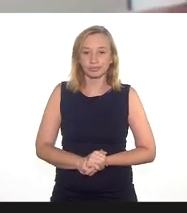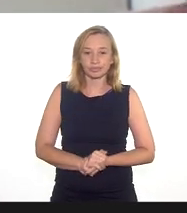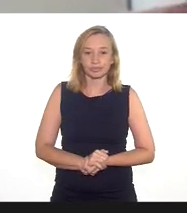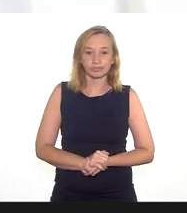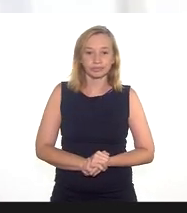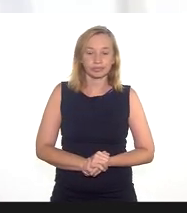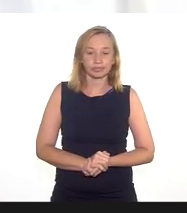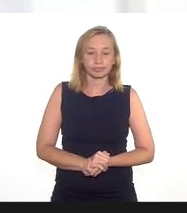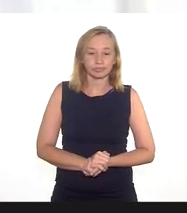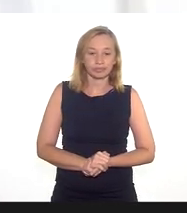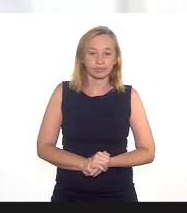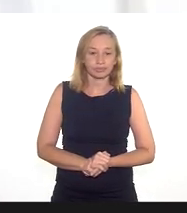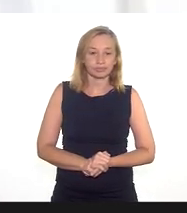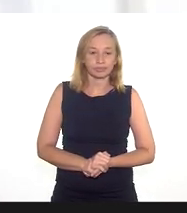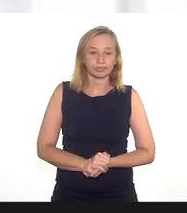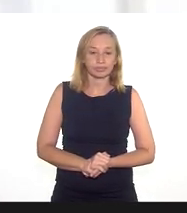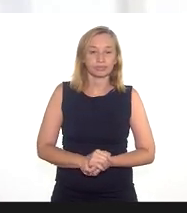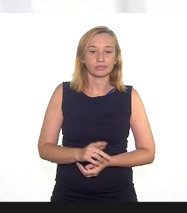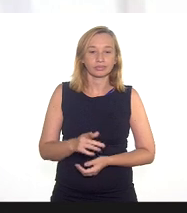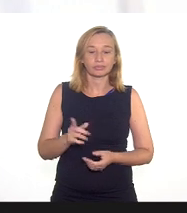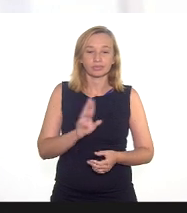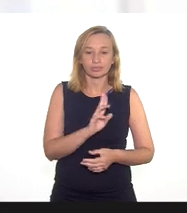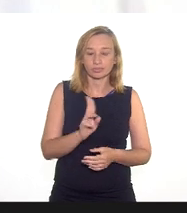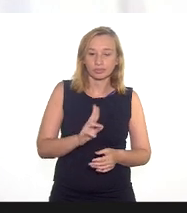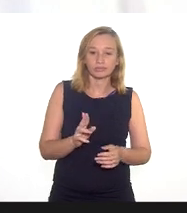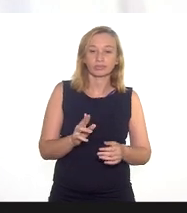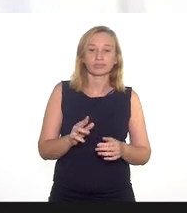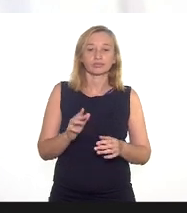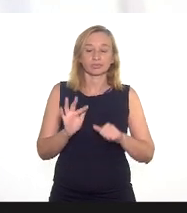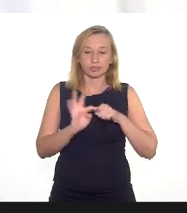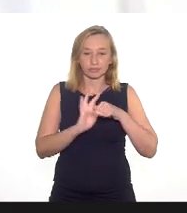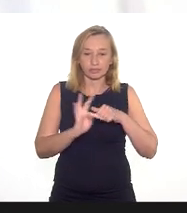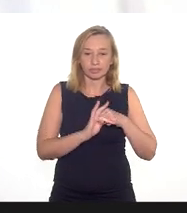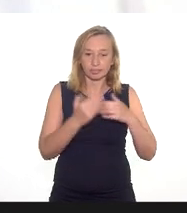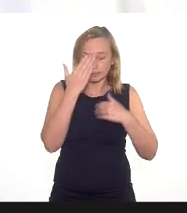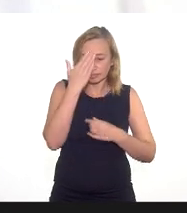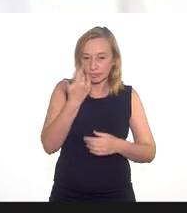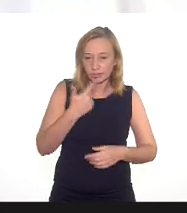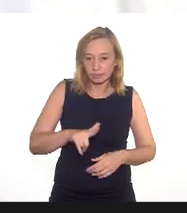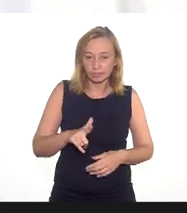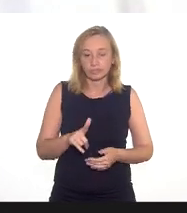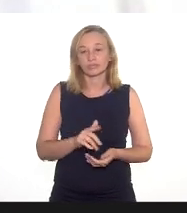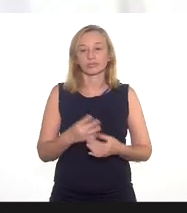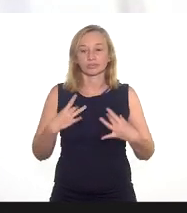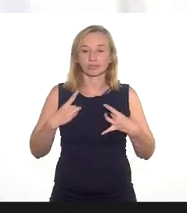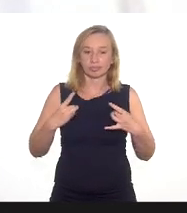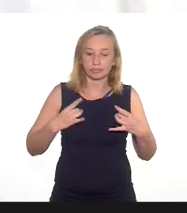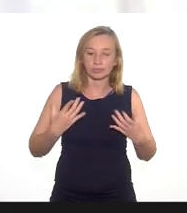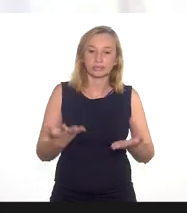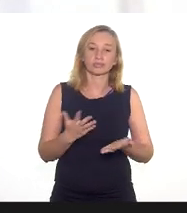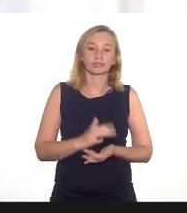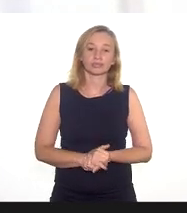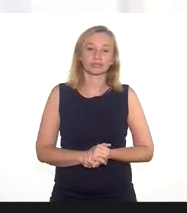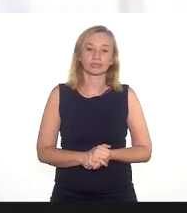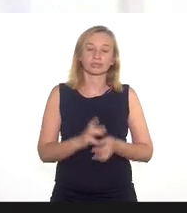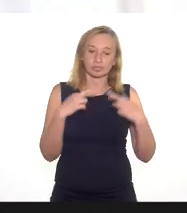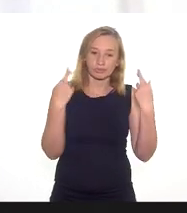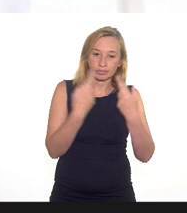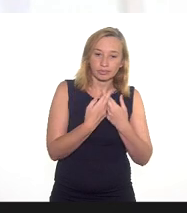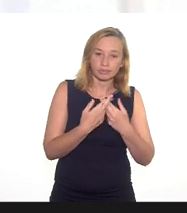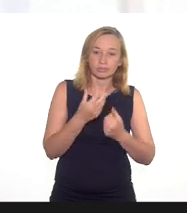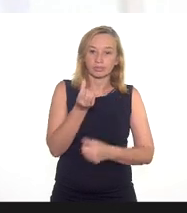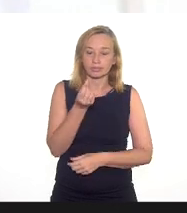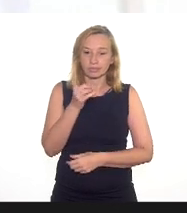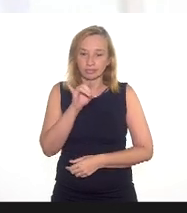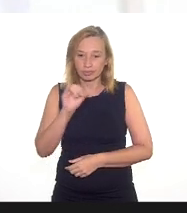Em nome de toda a rede FITEC, nós que agradecemos mais uma vez e colocamos a FITEC à disposição. Essa audiência daqui a